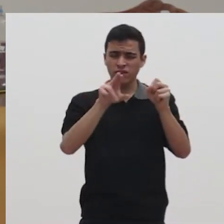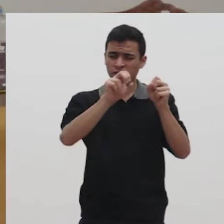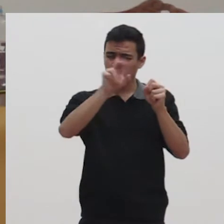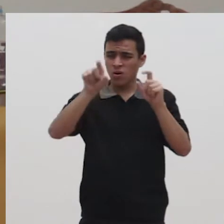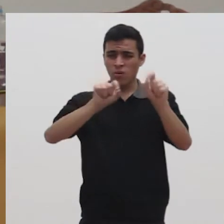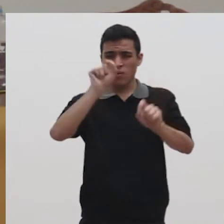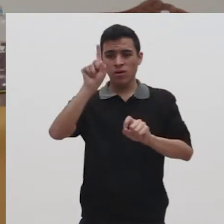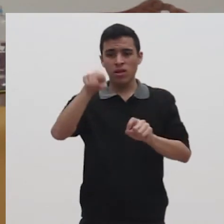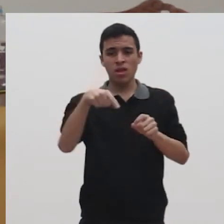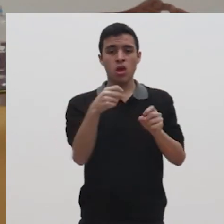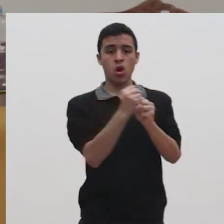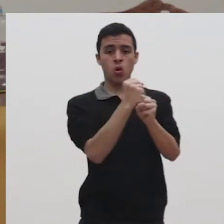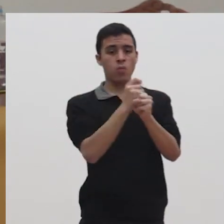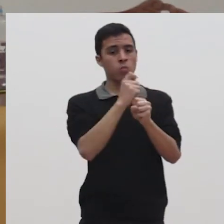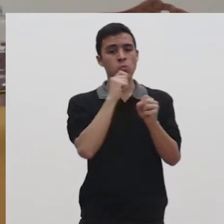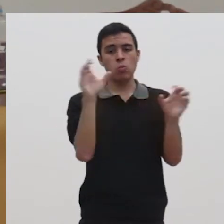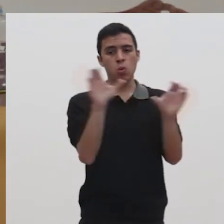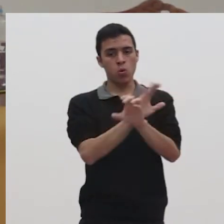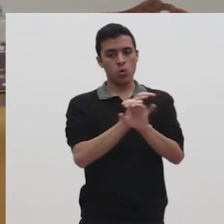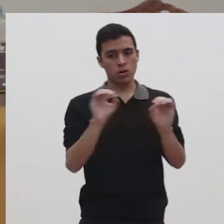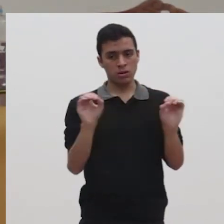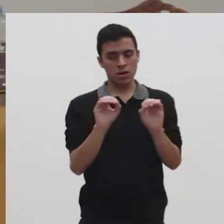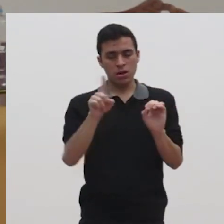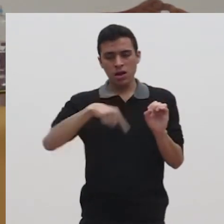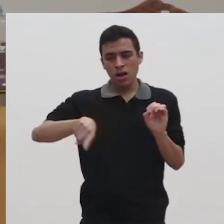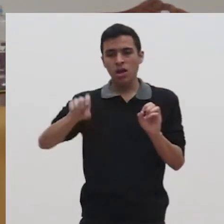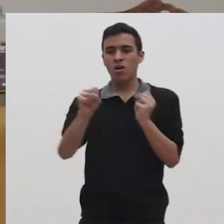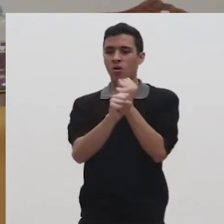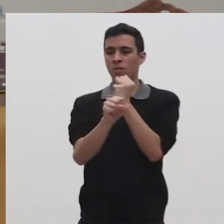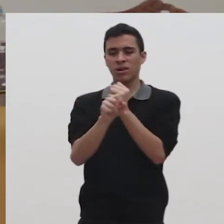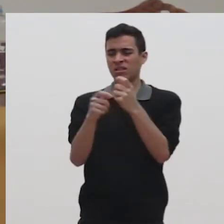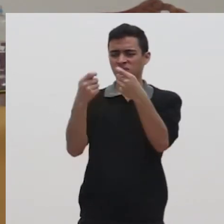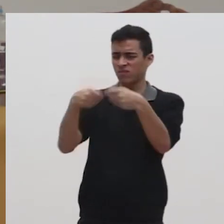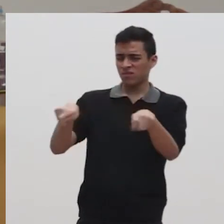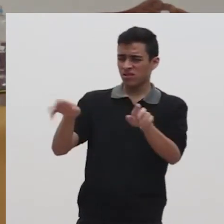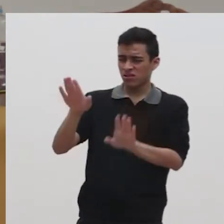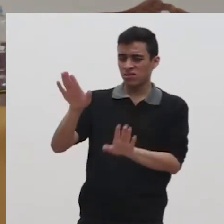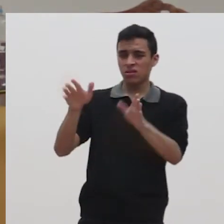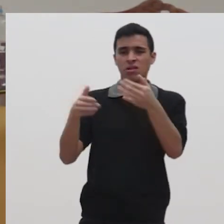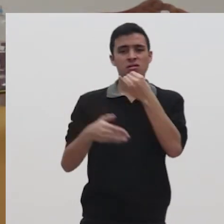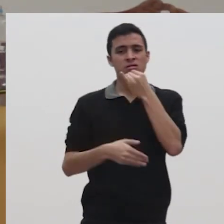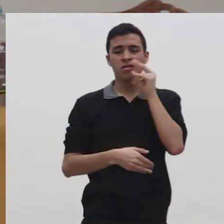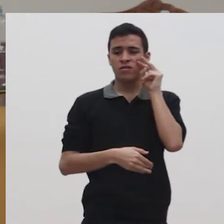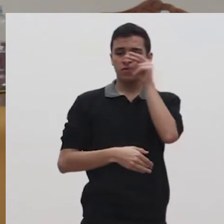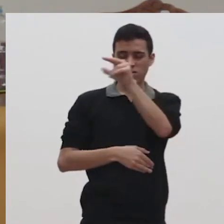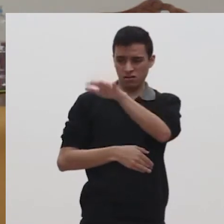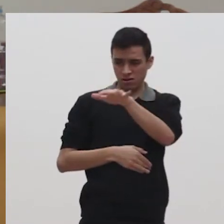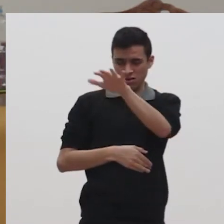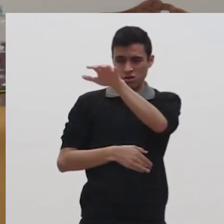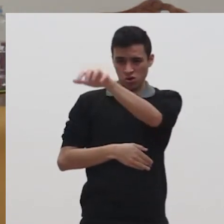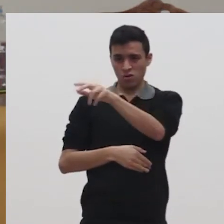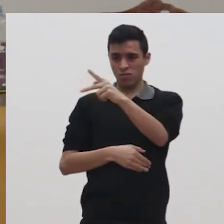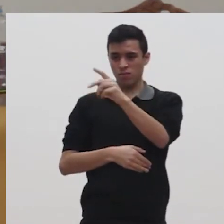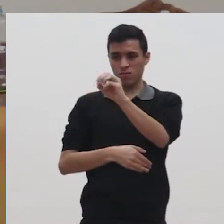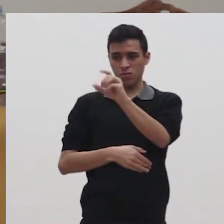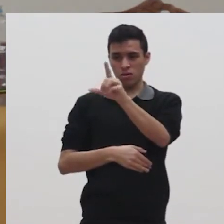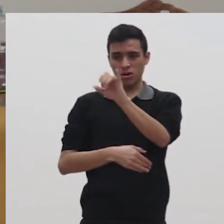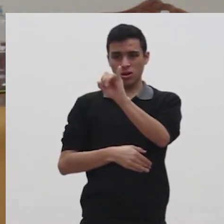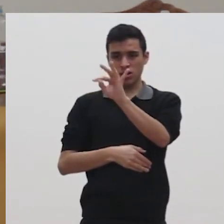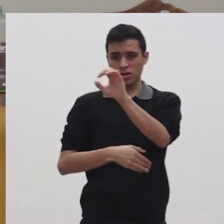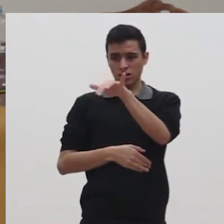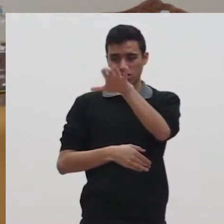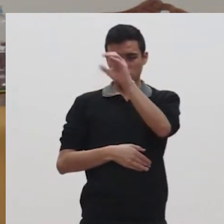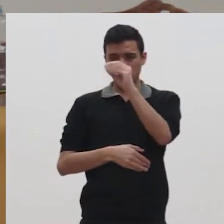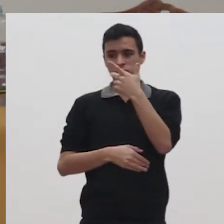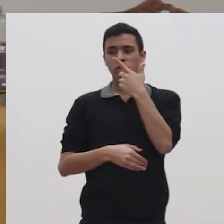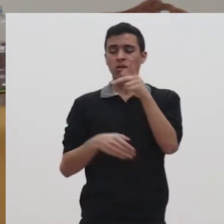expansão é obras que não são concluídas, obras que não são necessárias, né? Eu vejo no Politécnico, estou vendo o professor Castilho aqui, que